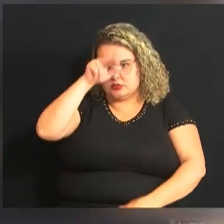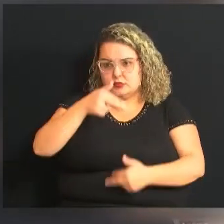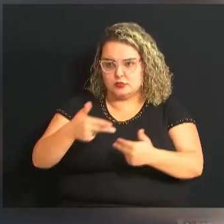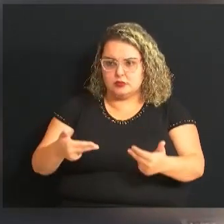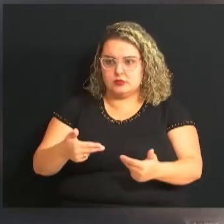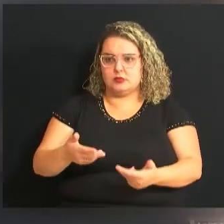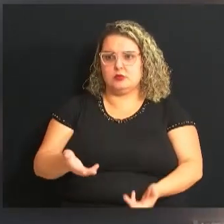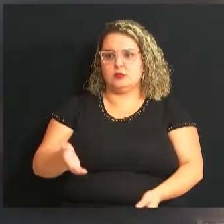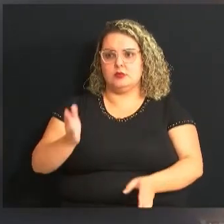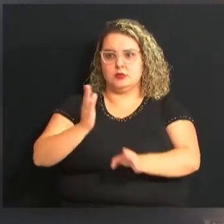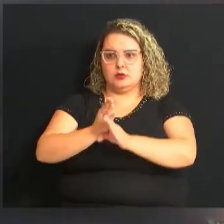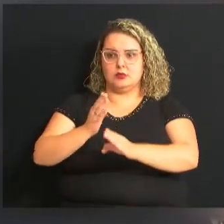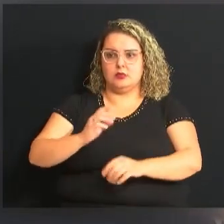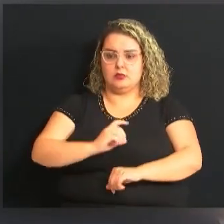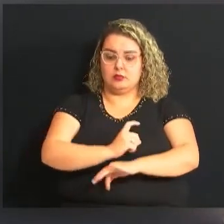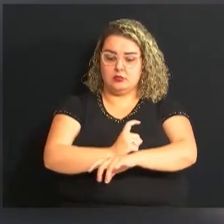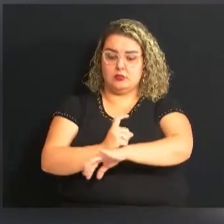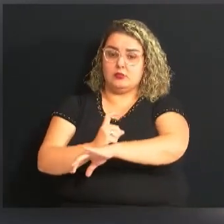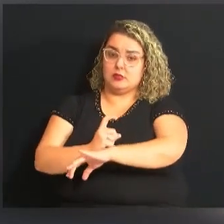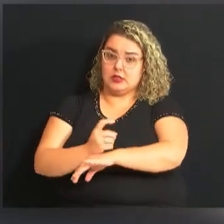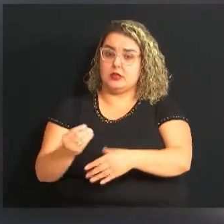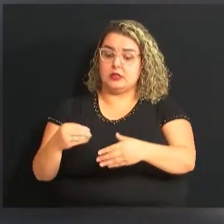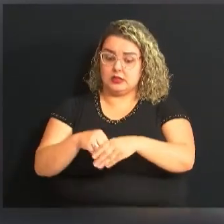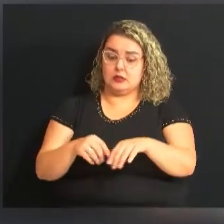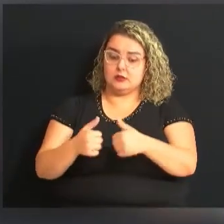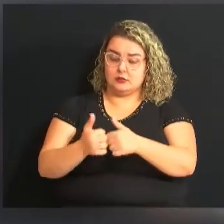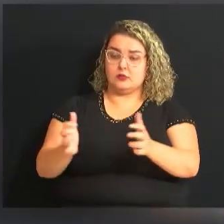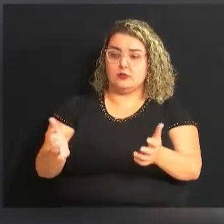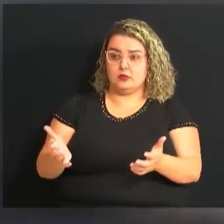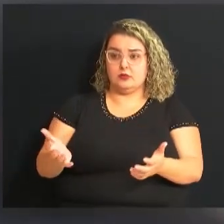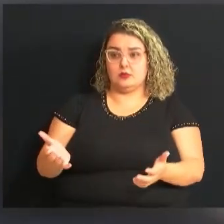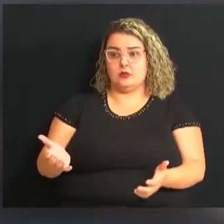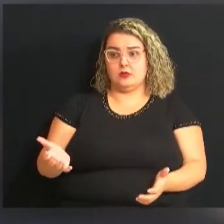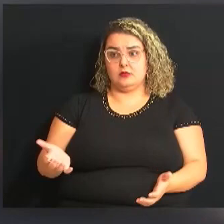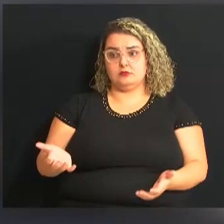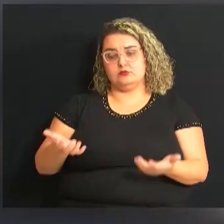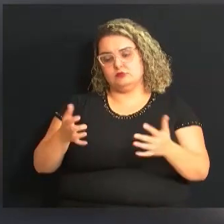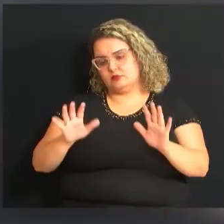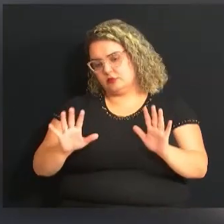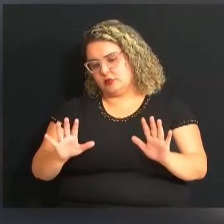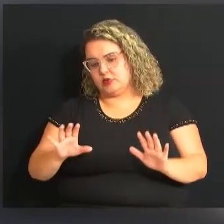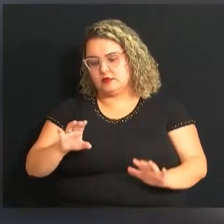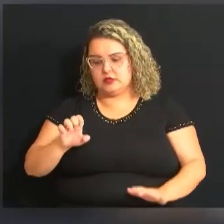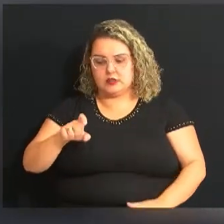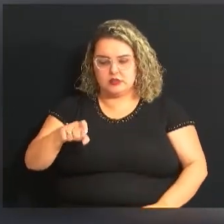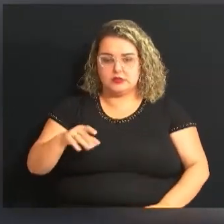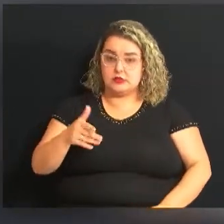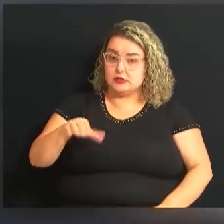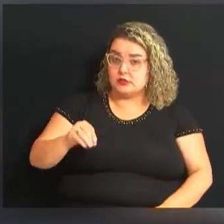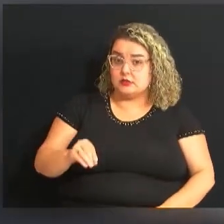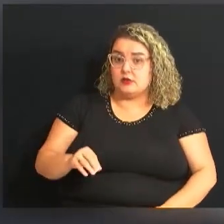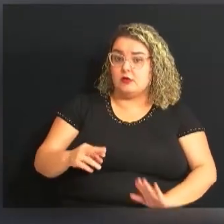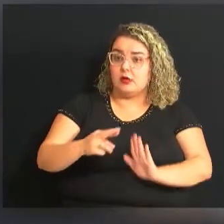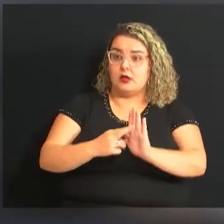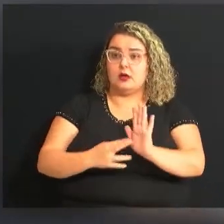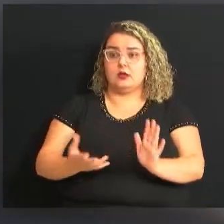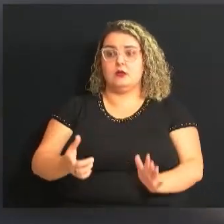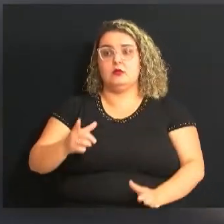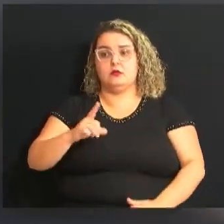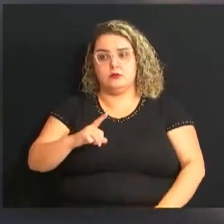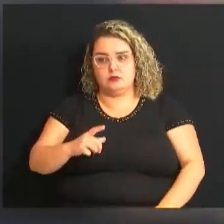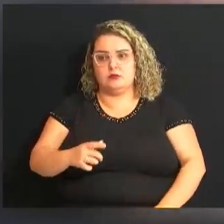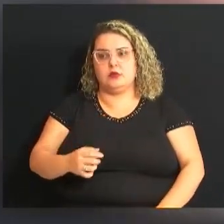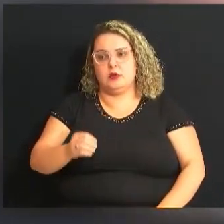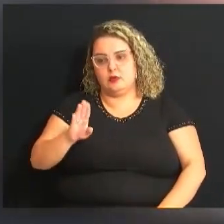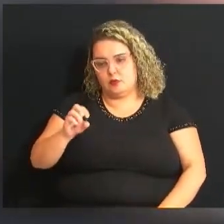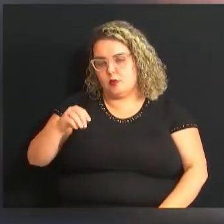insetos peçonhentos dentro do ônibus. Claro, eu não quero fazer de exceção regra, eu tenho bom senso, eu sou um educador e